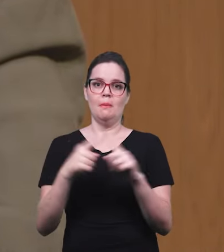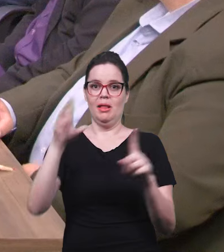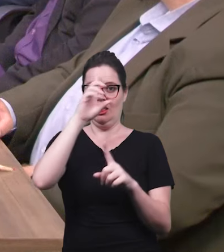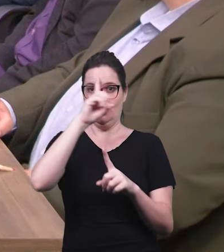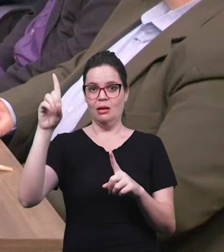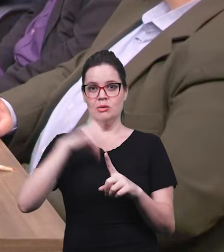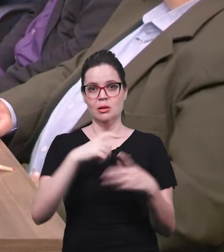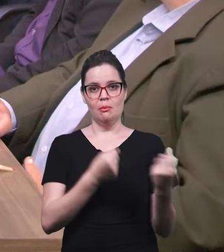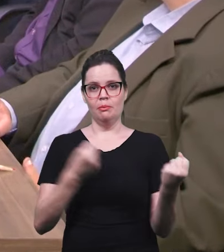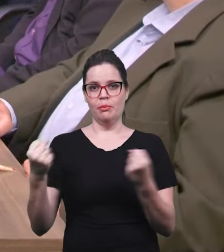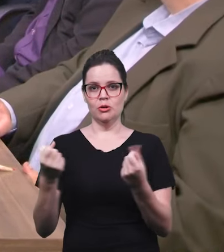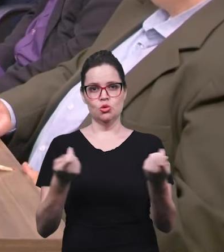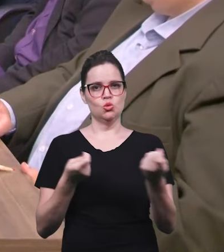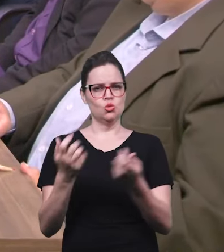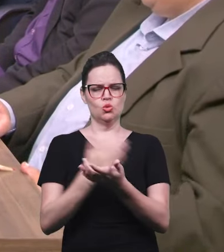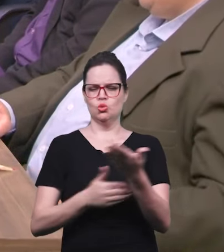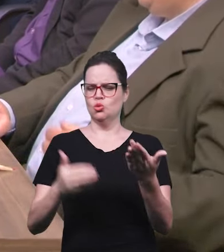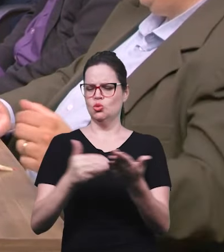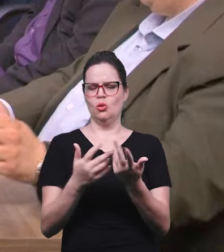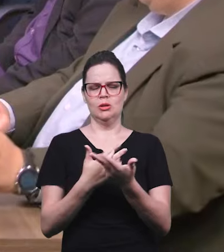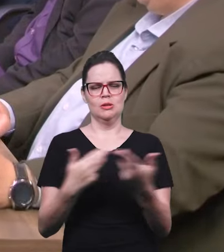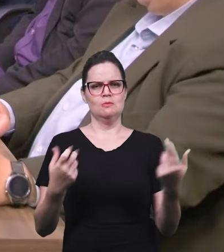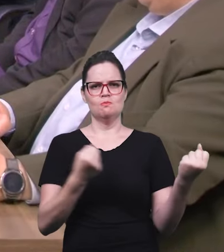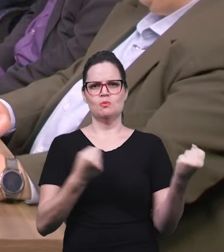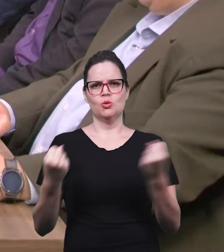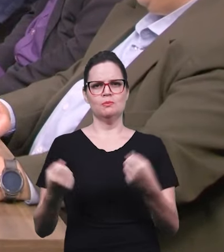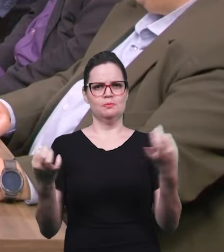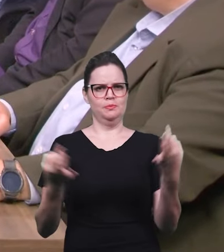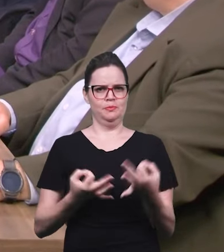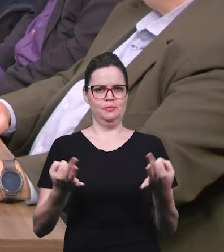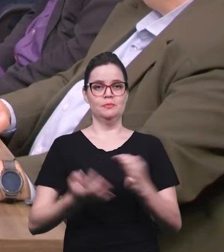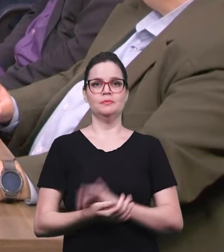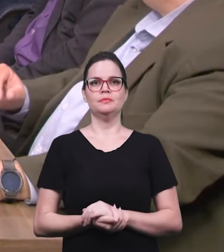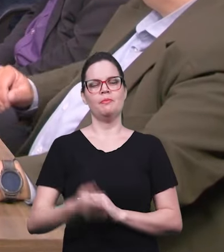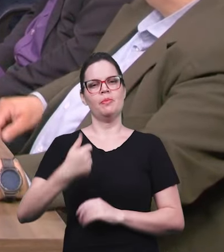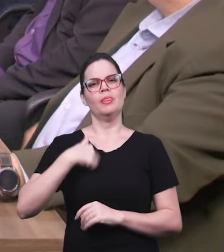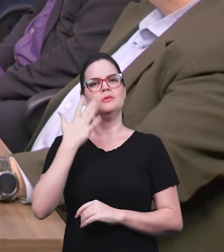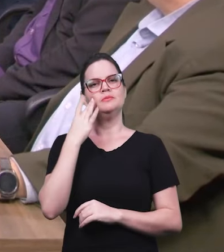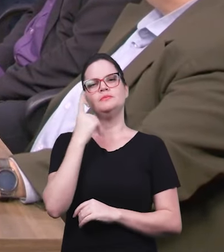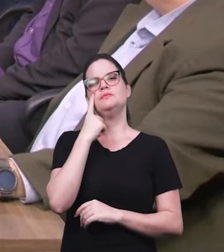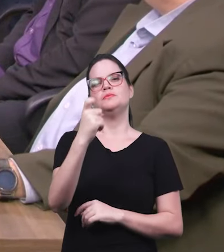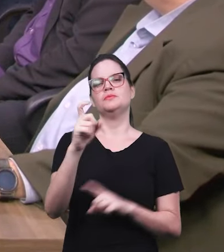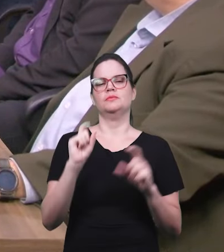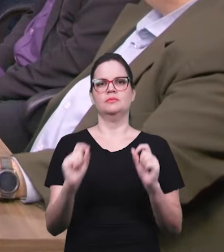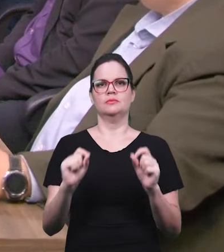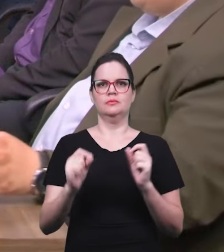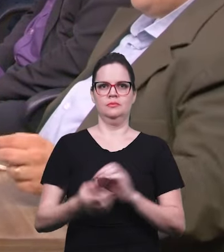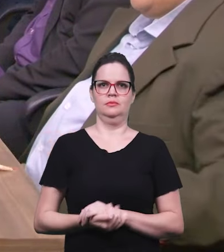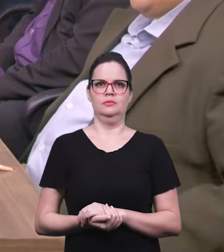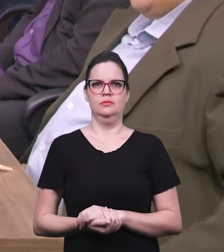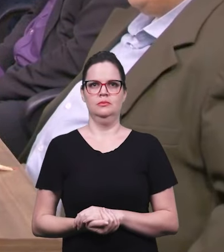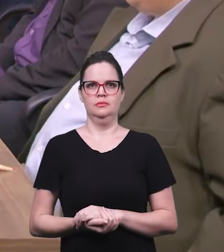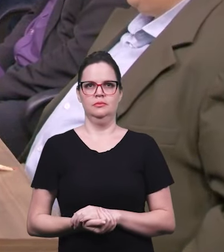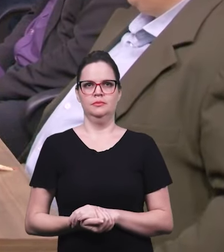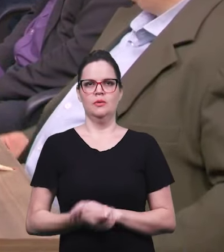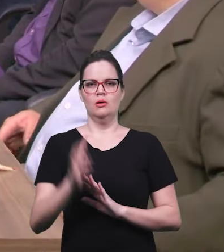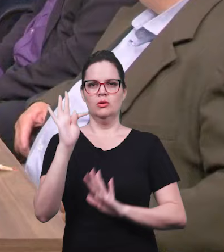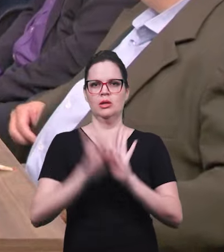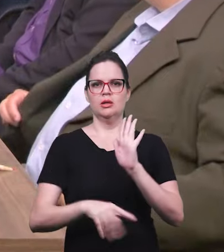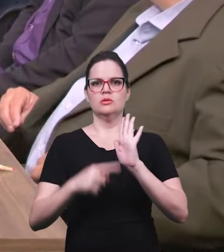coisas são sustentadas pela palavra do poder do Senhor, né? Eu acho muito interessante, tem um texto aqui que eu até anotei,